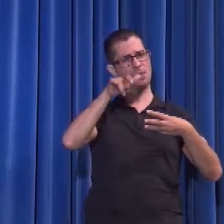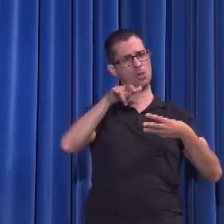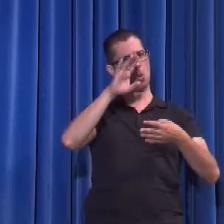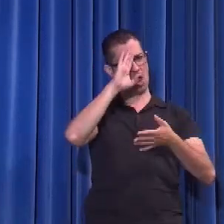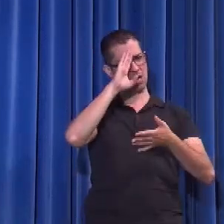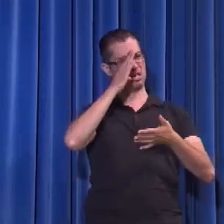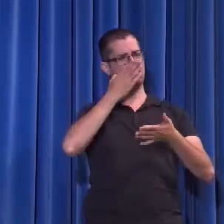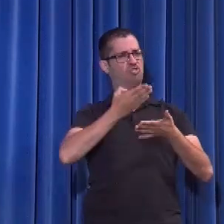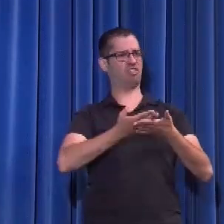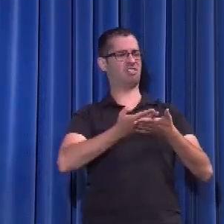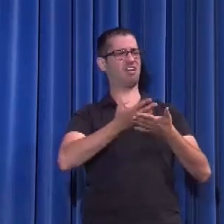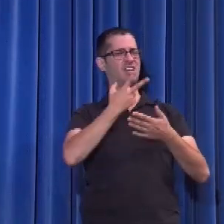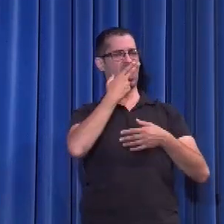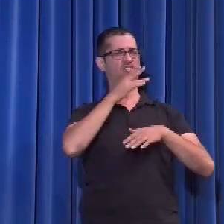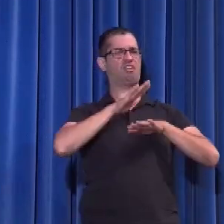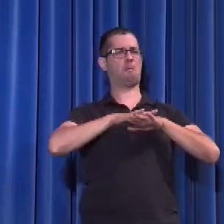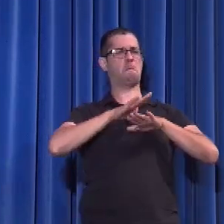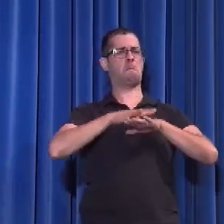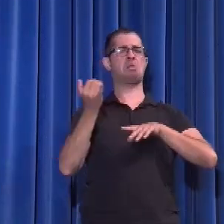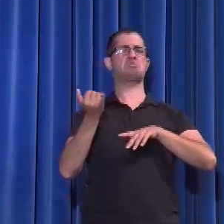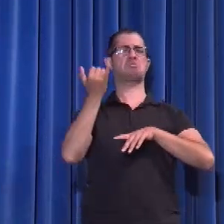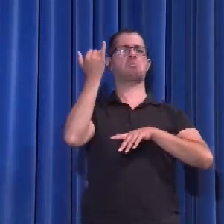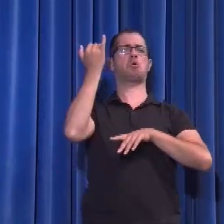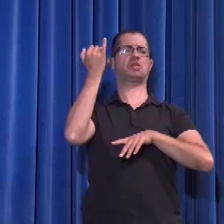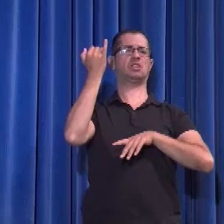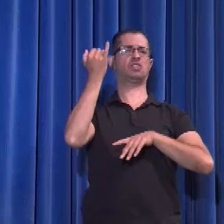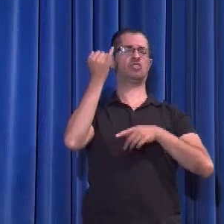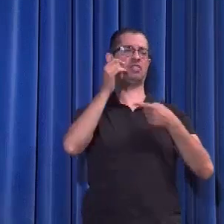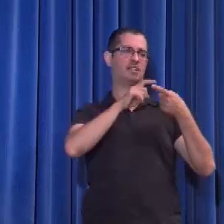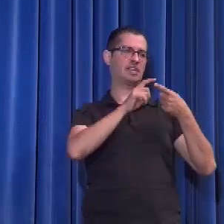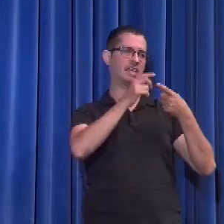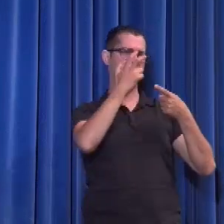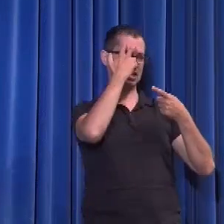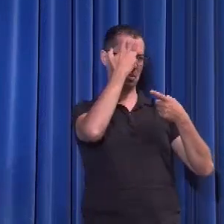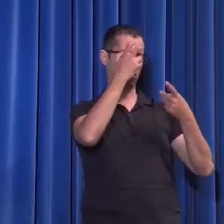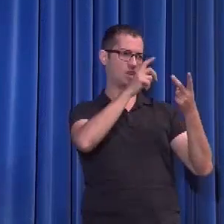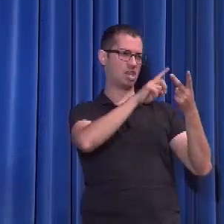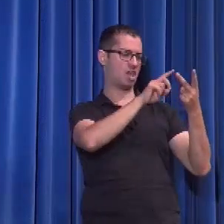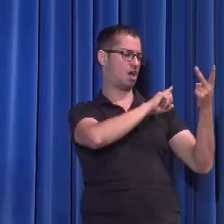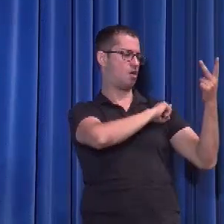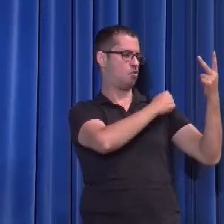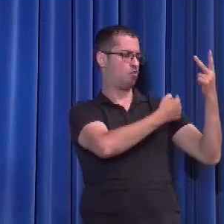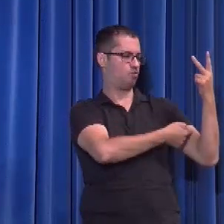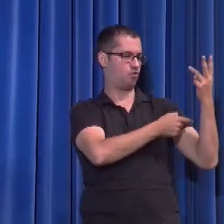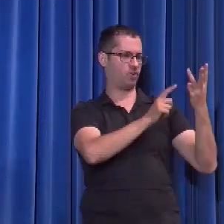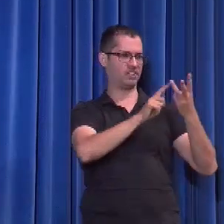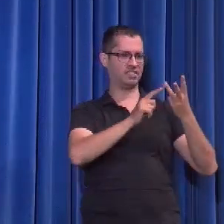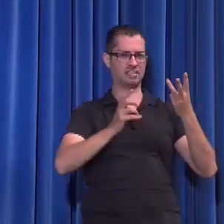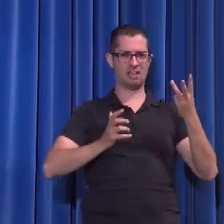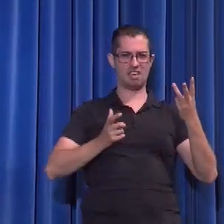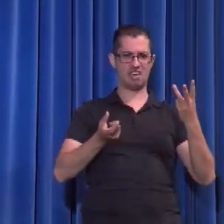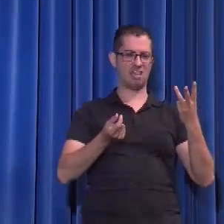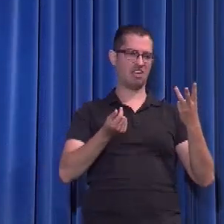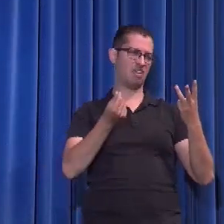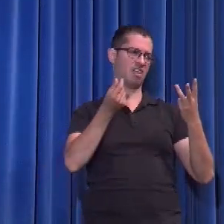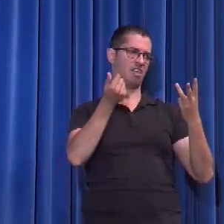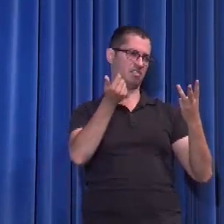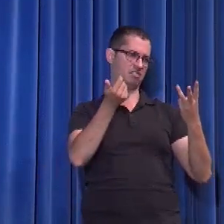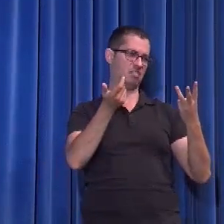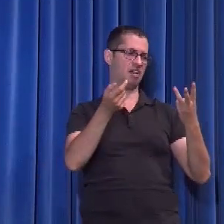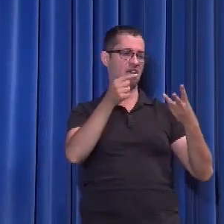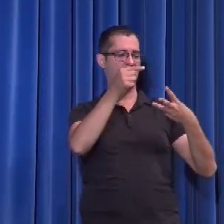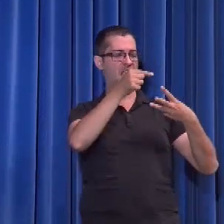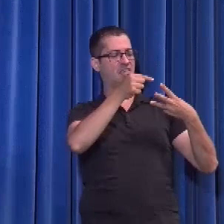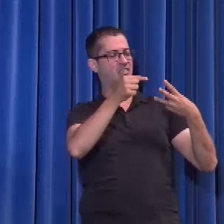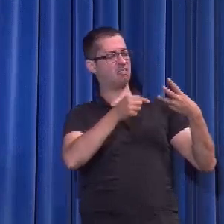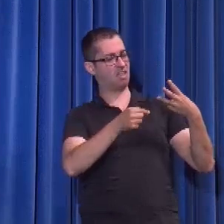faz mais importante, que é a sabedoria, a força, a riqueza. Inegavelmente essas